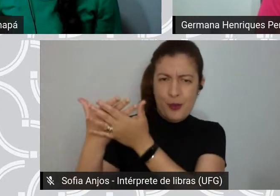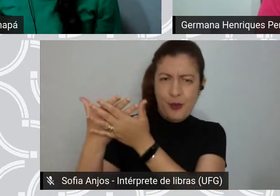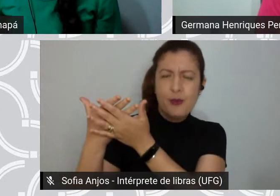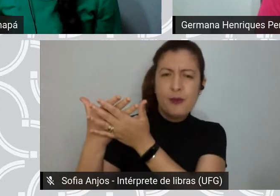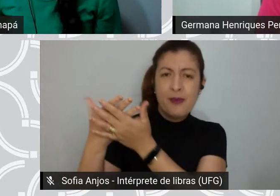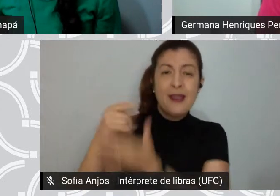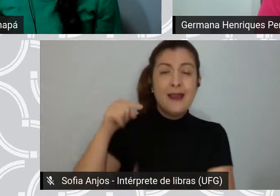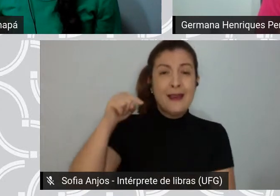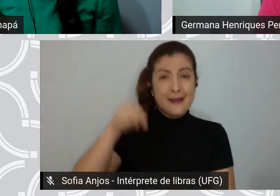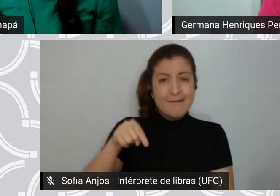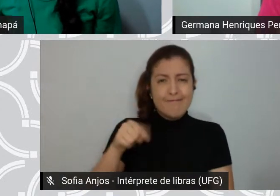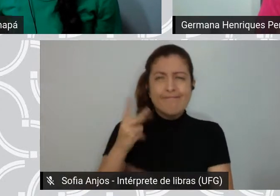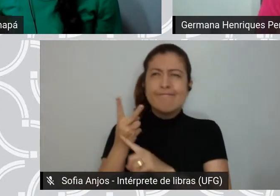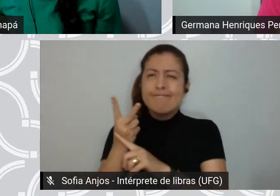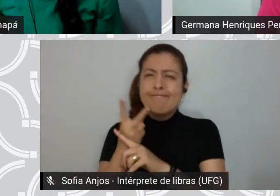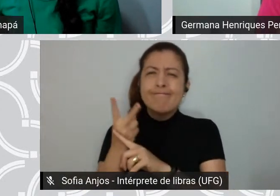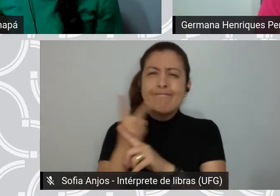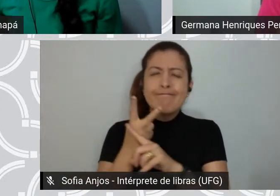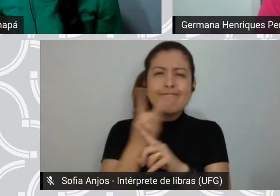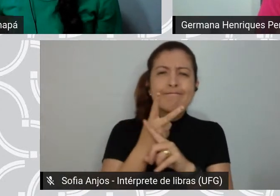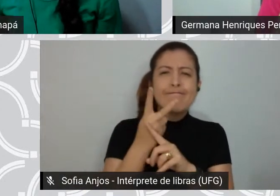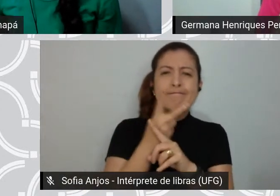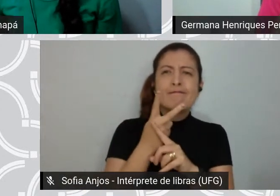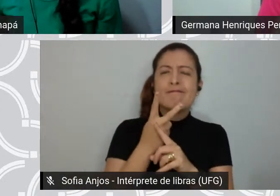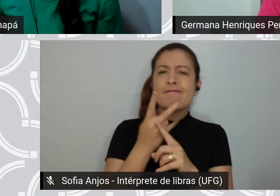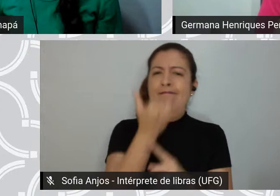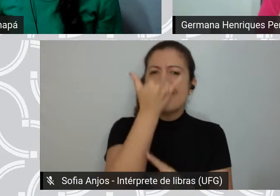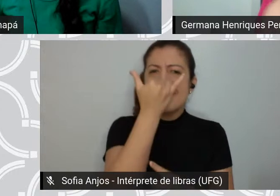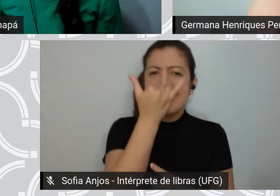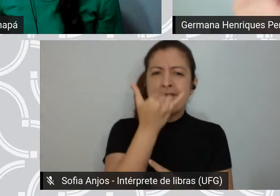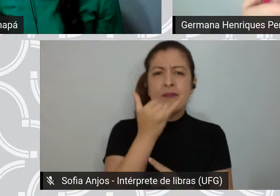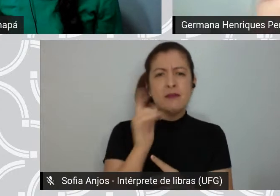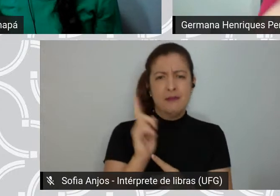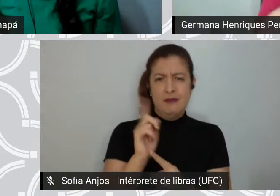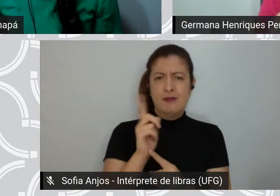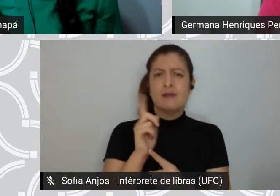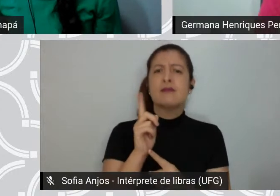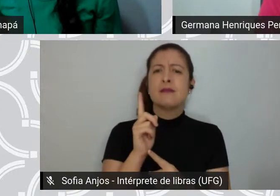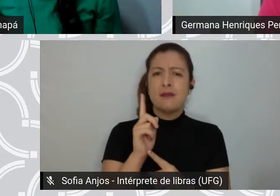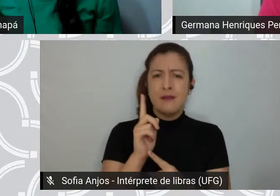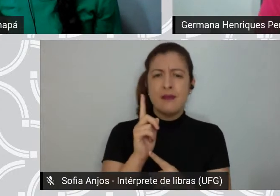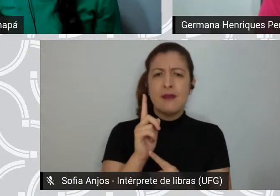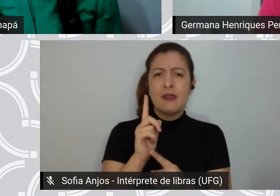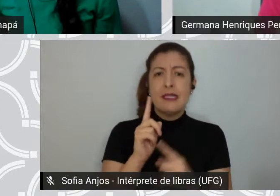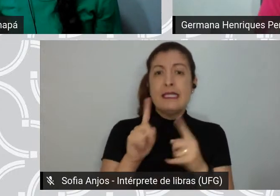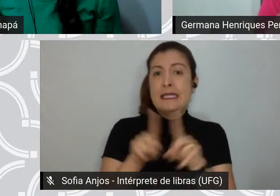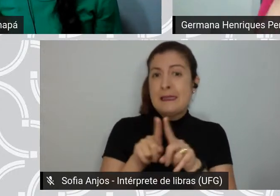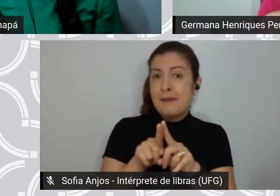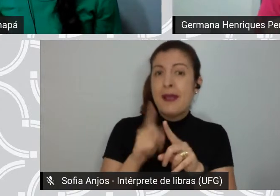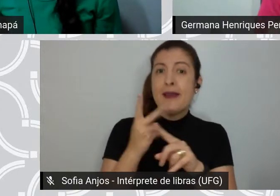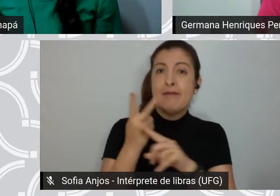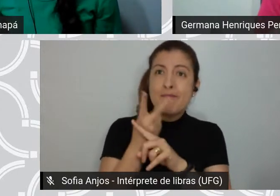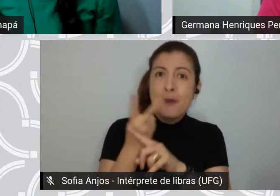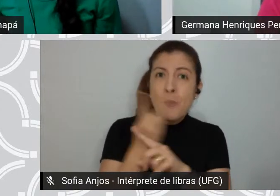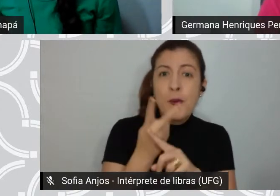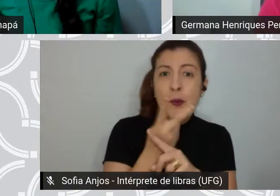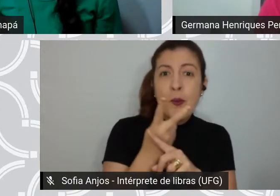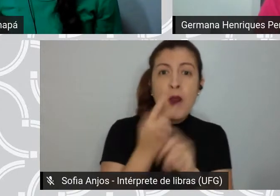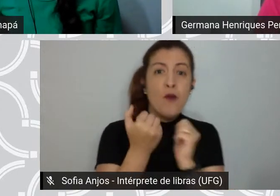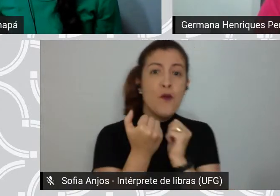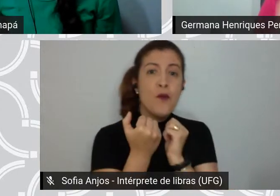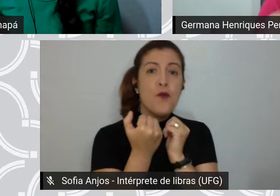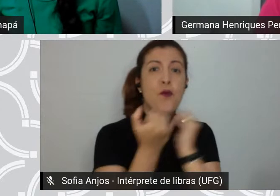uma busca vã, né? E ela também não é externa à tradução, né? O próprio gesto